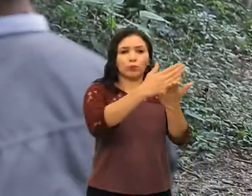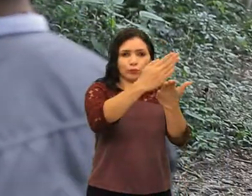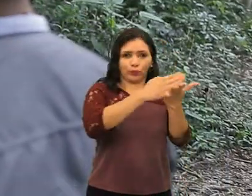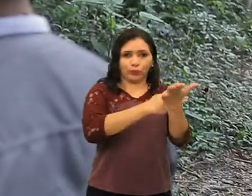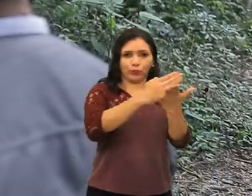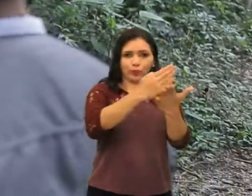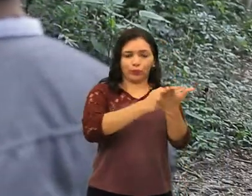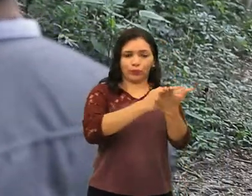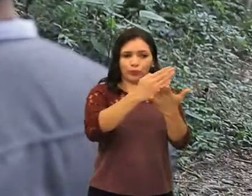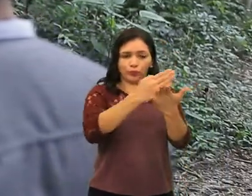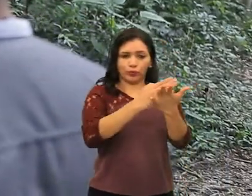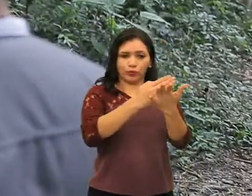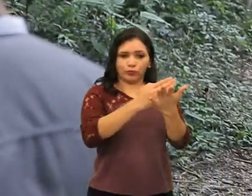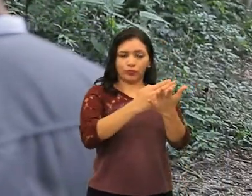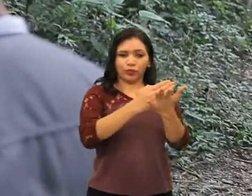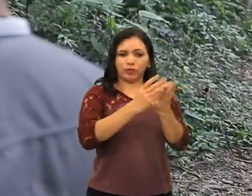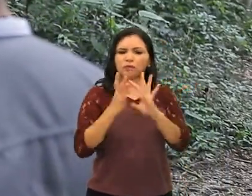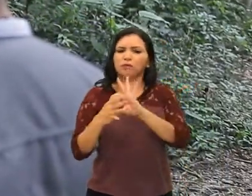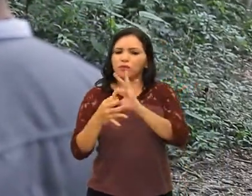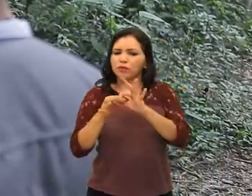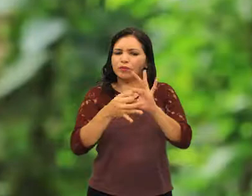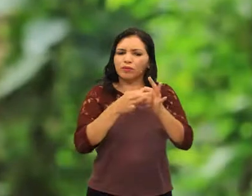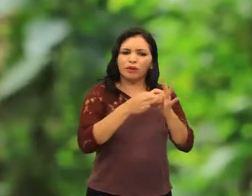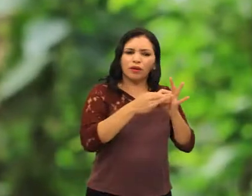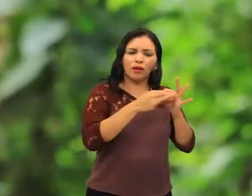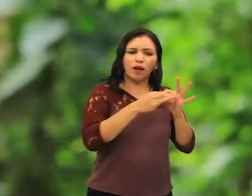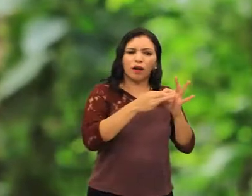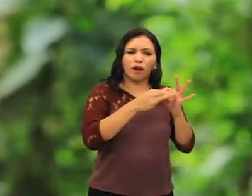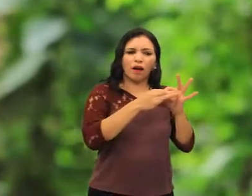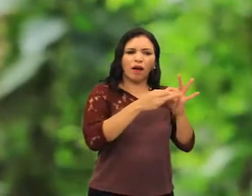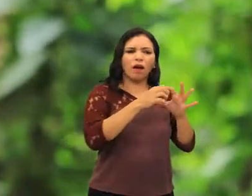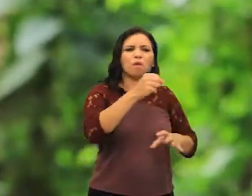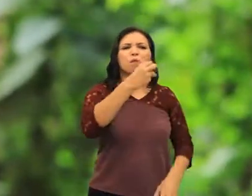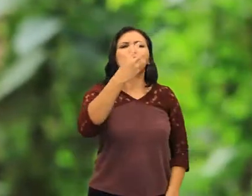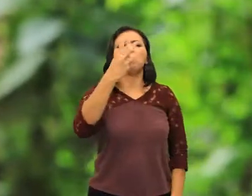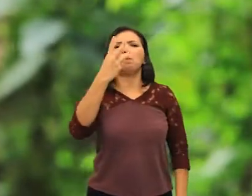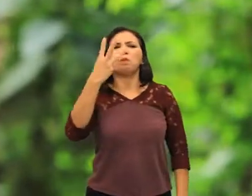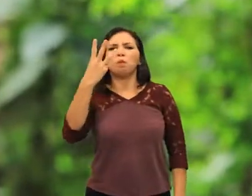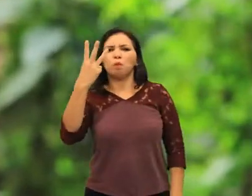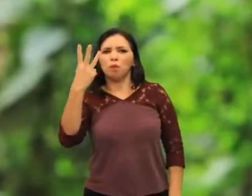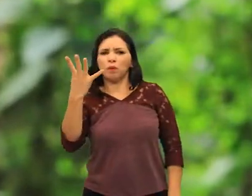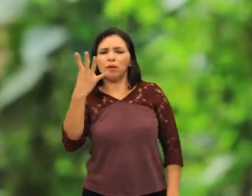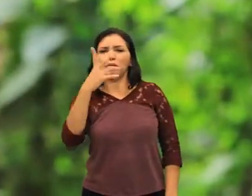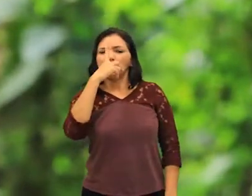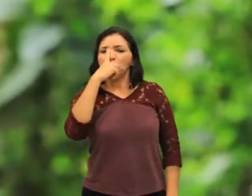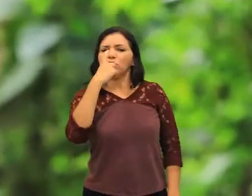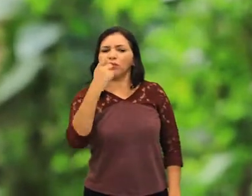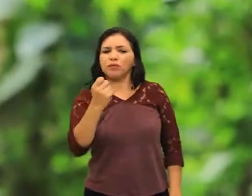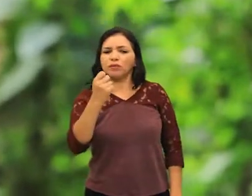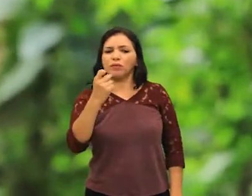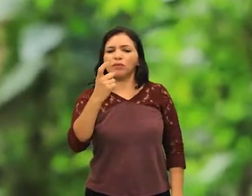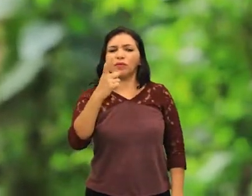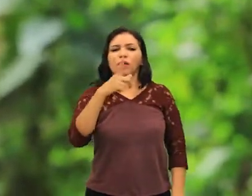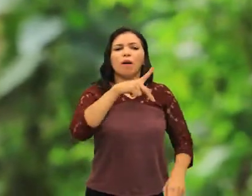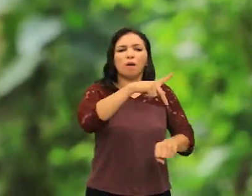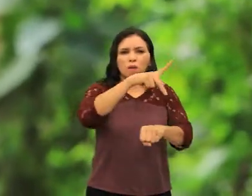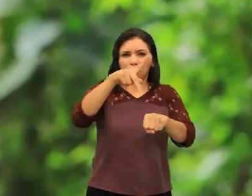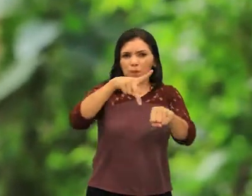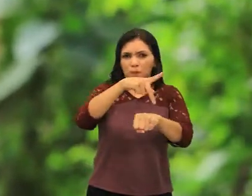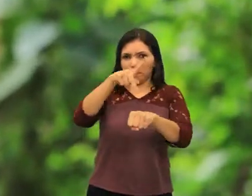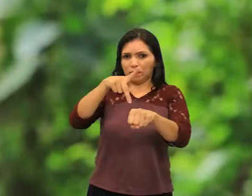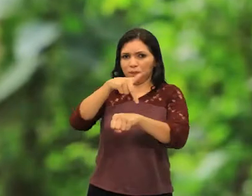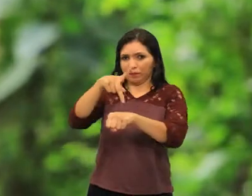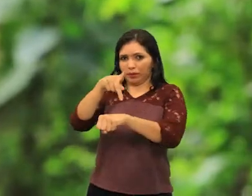parágrafos, contextualizamos com alguns dados acerca da gestão de resíduos no nosso país e trouxemos